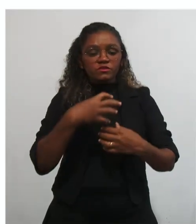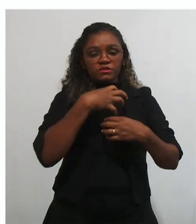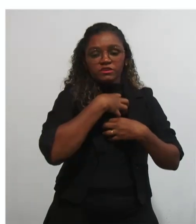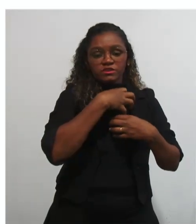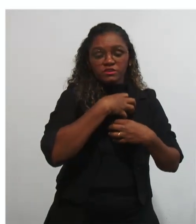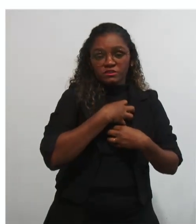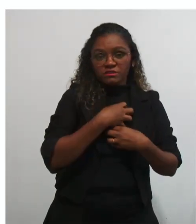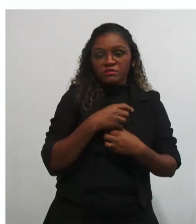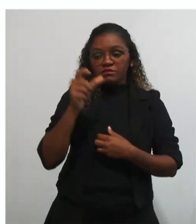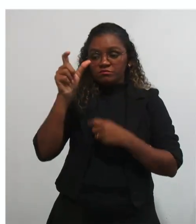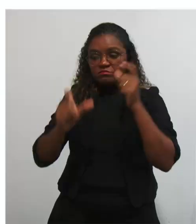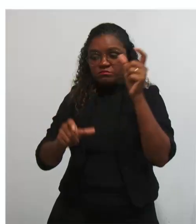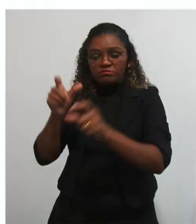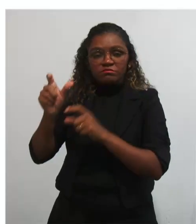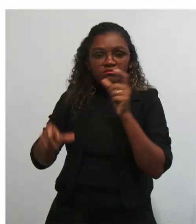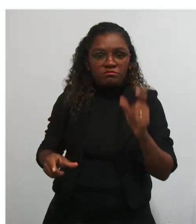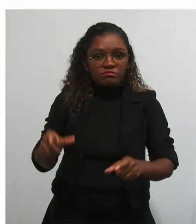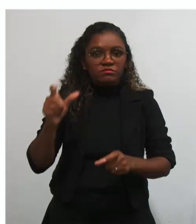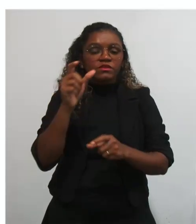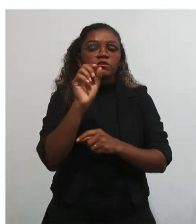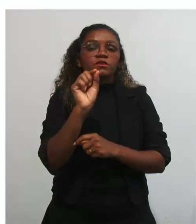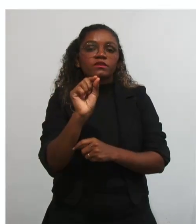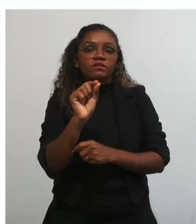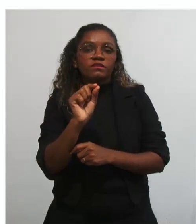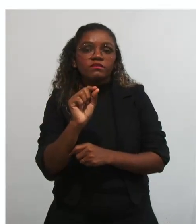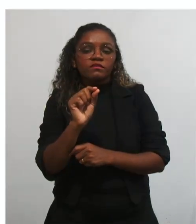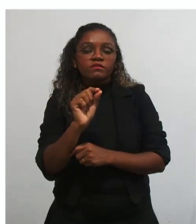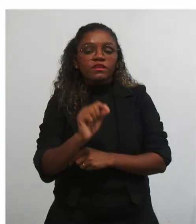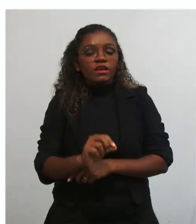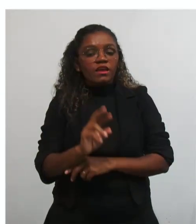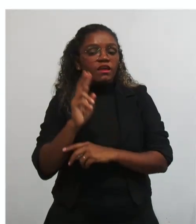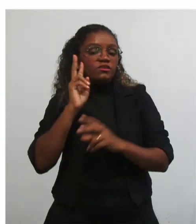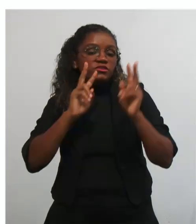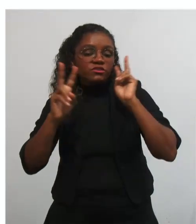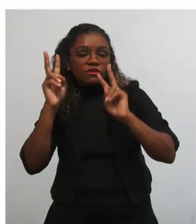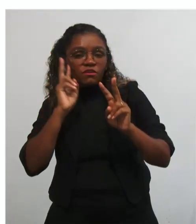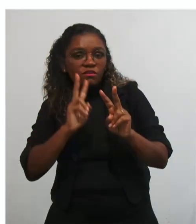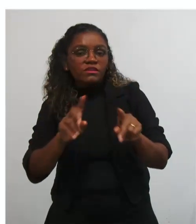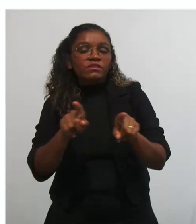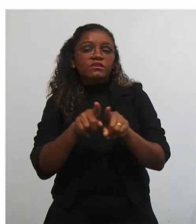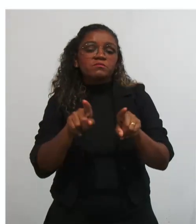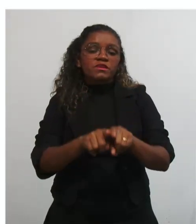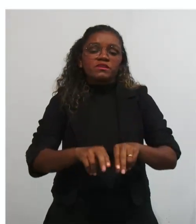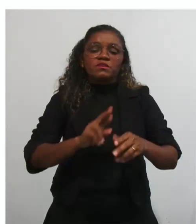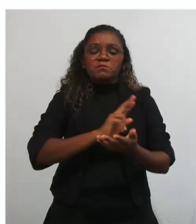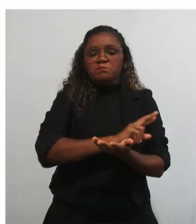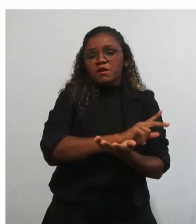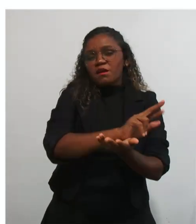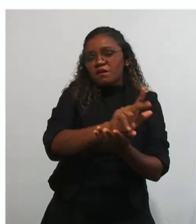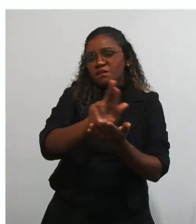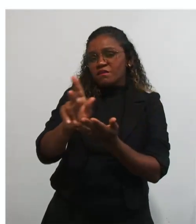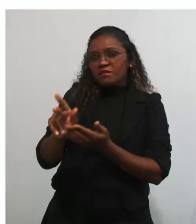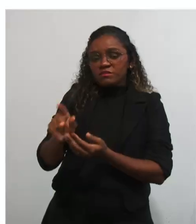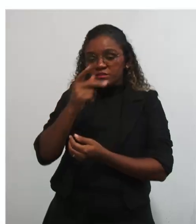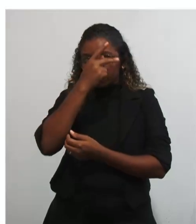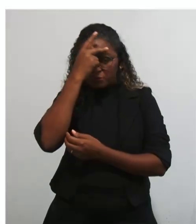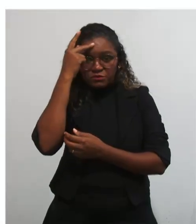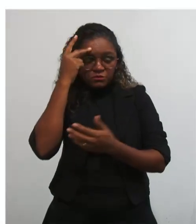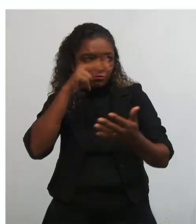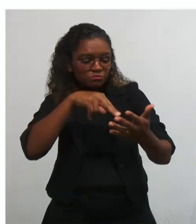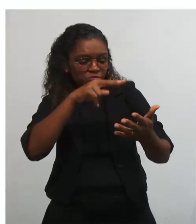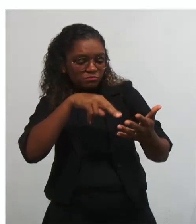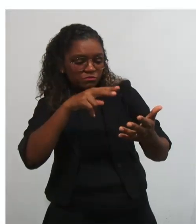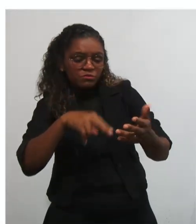determinados histórica e ideologicamente. Há múltiplos e variados modos de leitura. E, finalmente, de